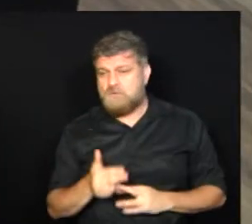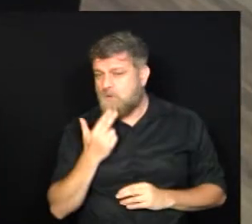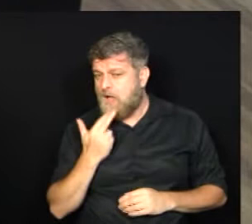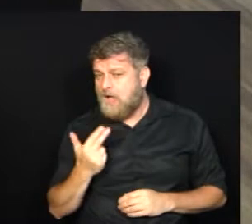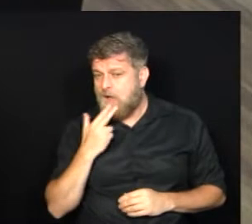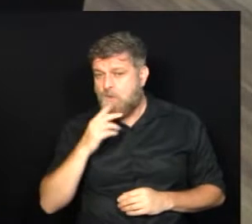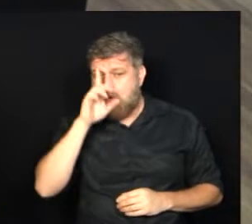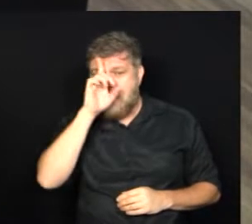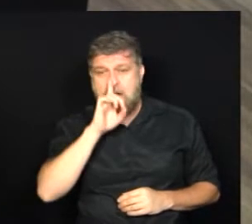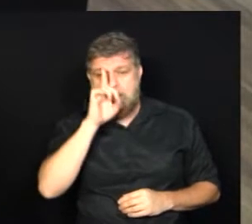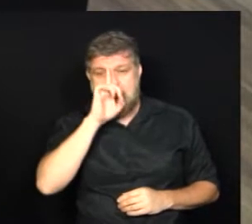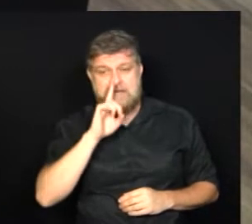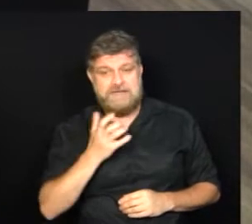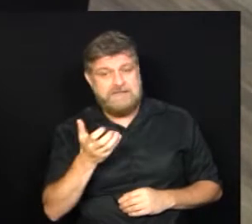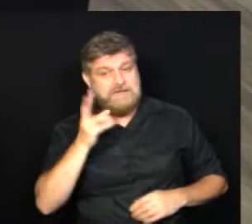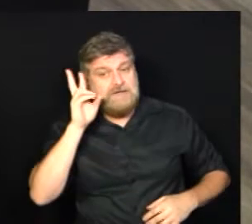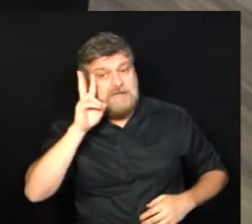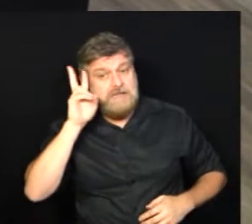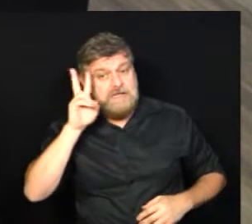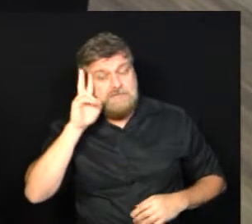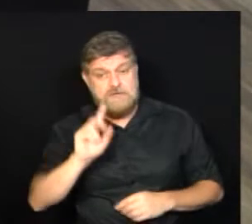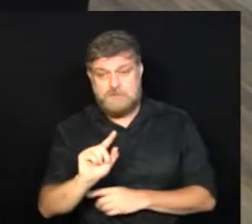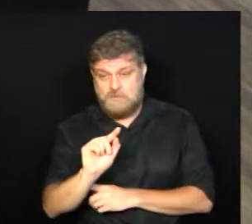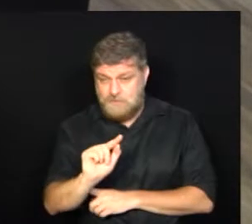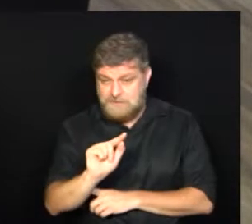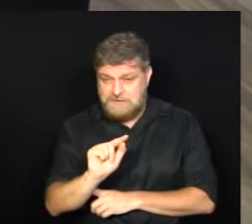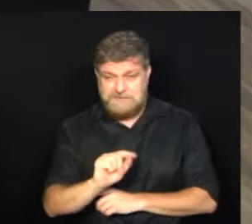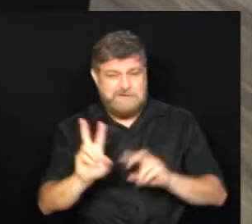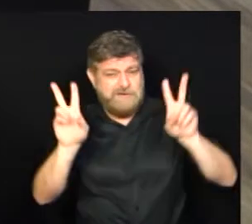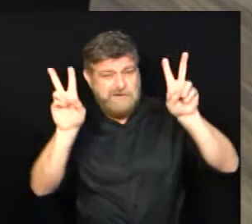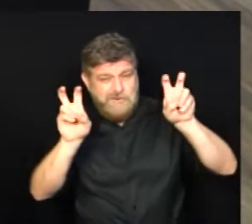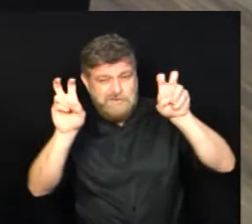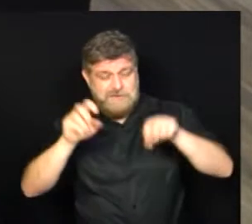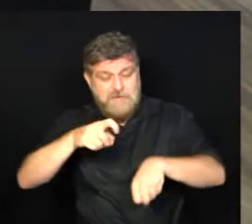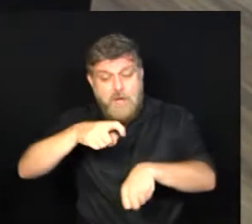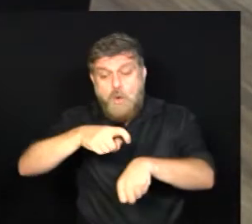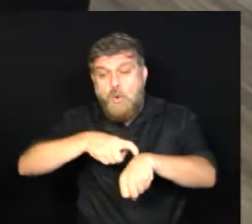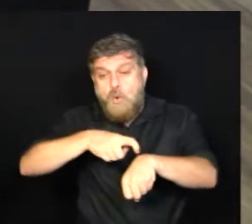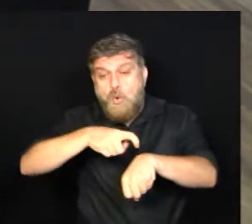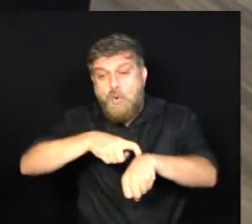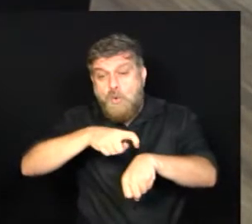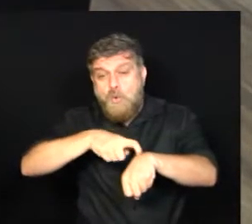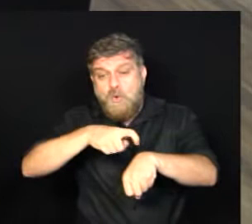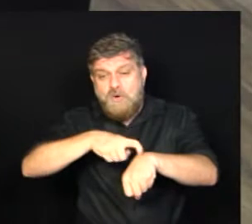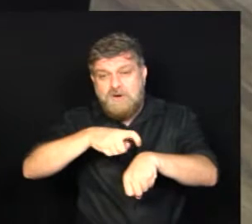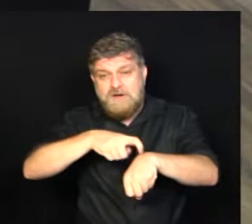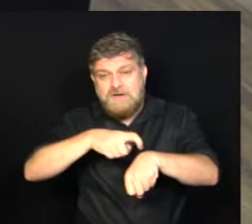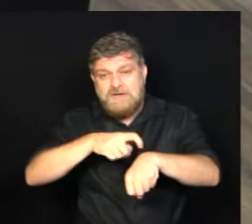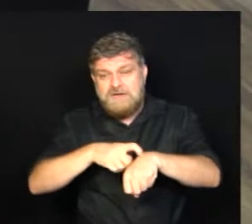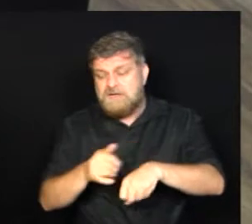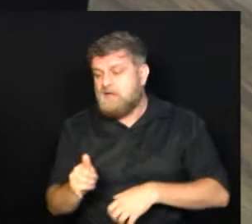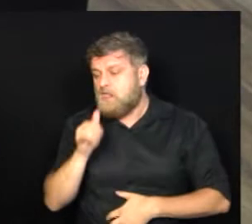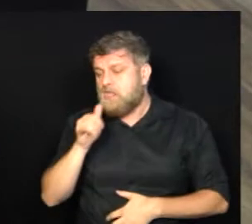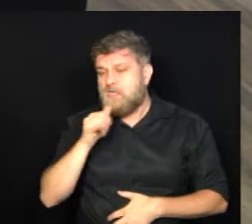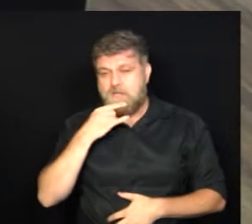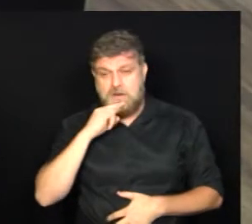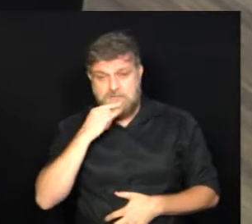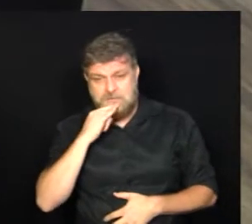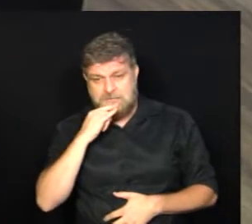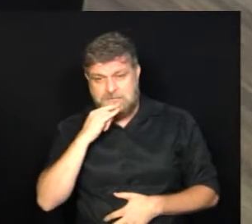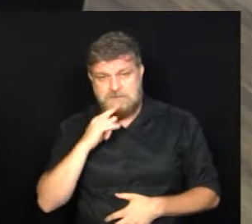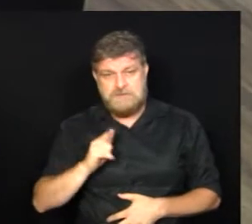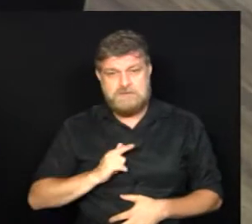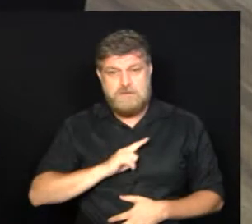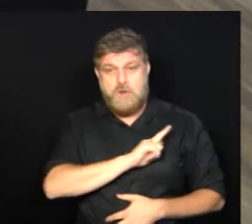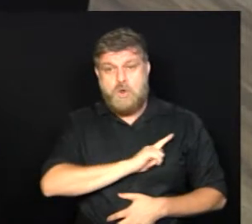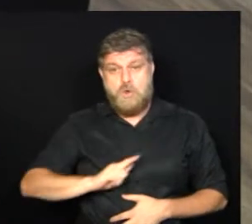amarela. Lembrando que aquela questão lá do horário em que a bebida alcoólica pode ser servida, o